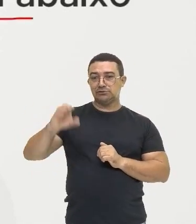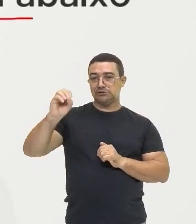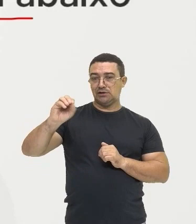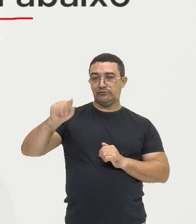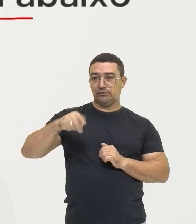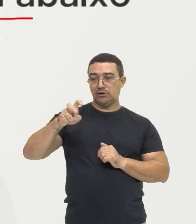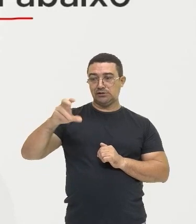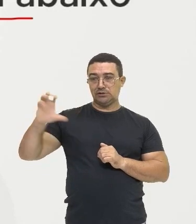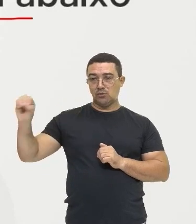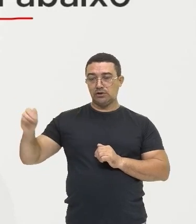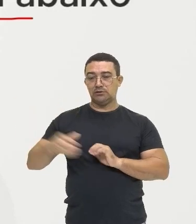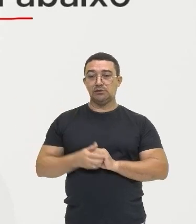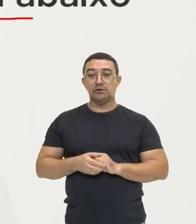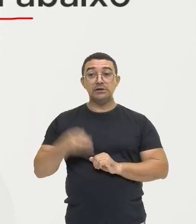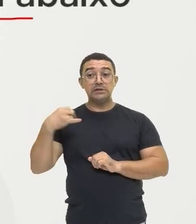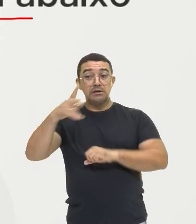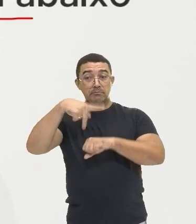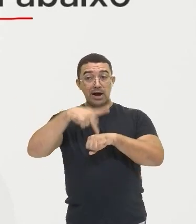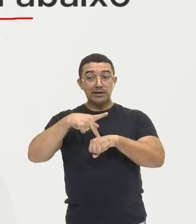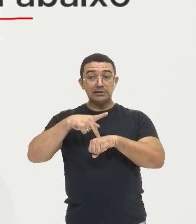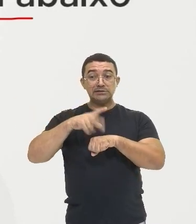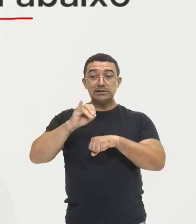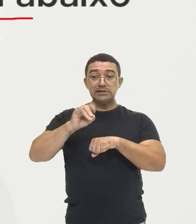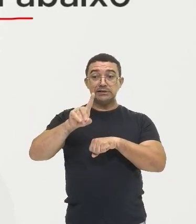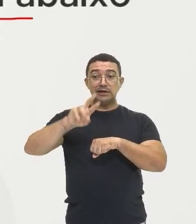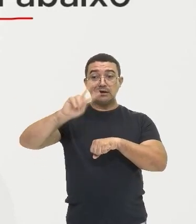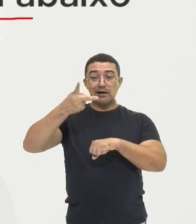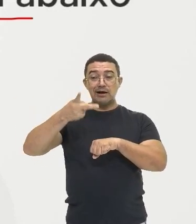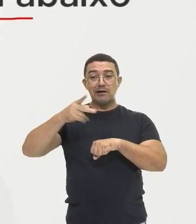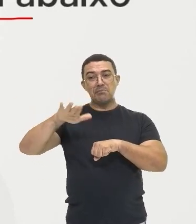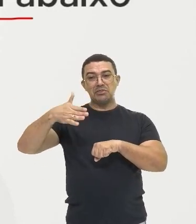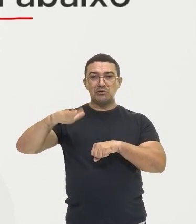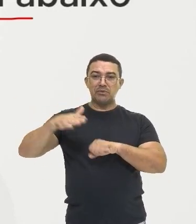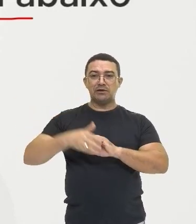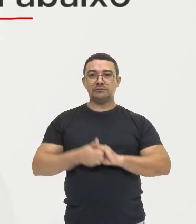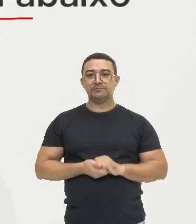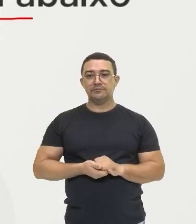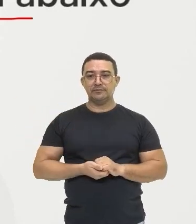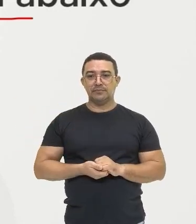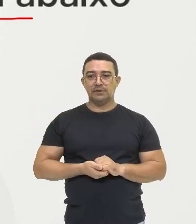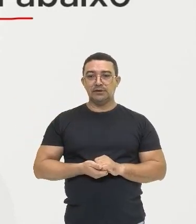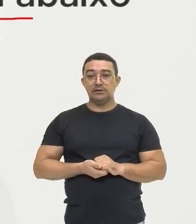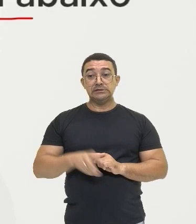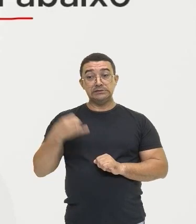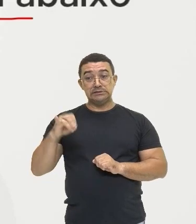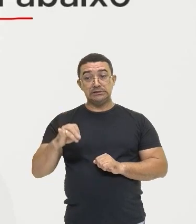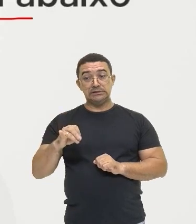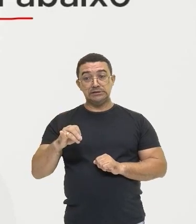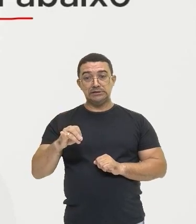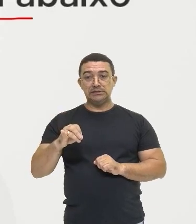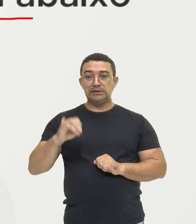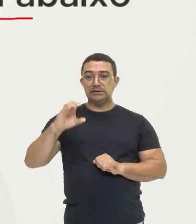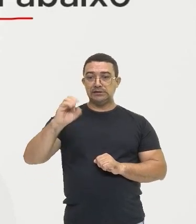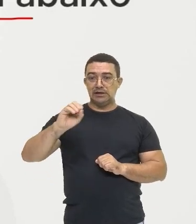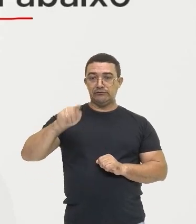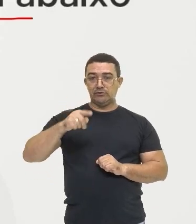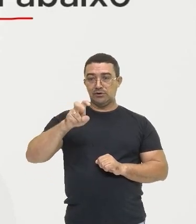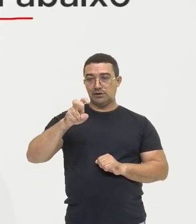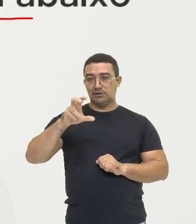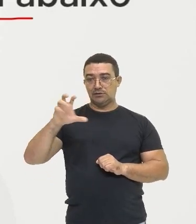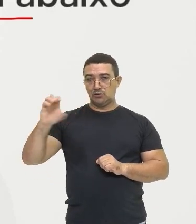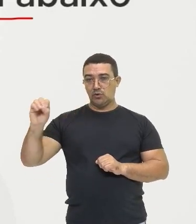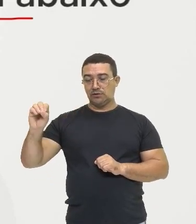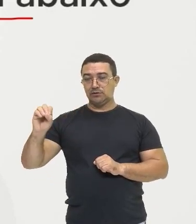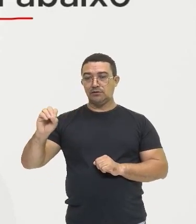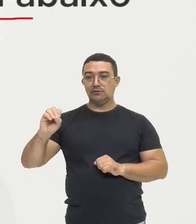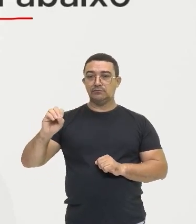0,550. Quando é que um país tem um IDH médio, professor? Quando o IDH desse país está entre